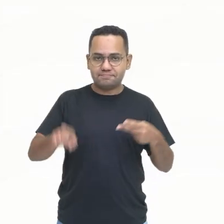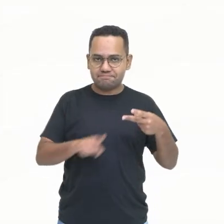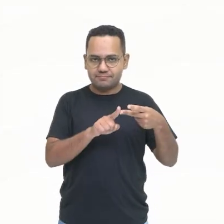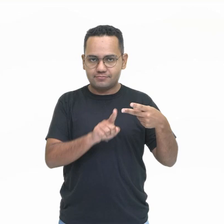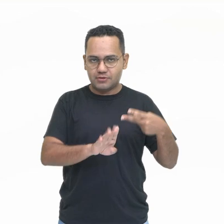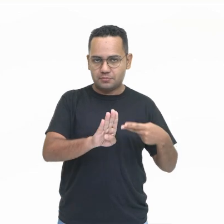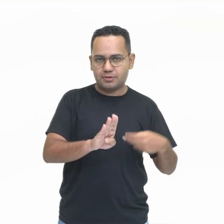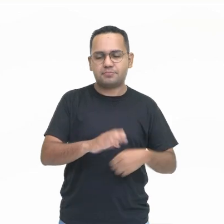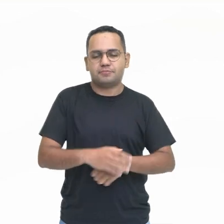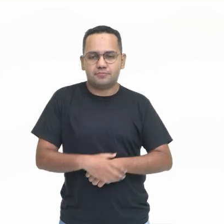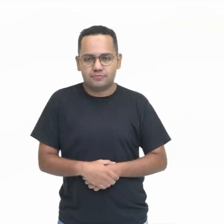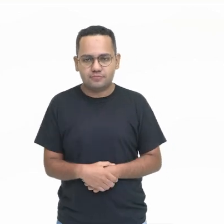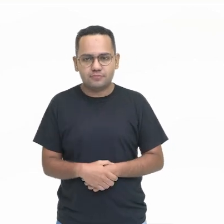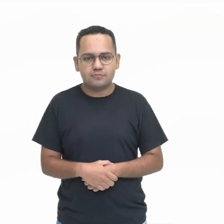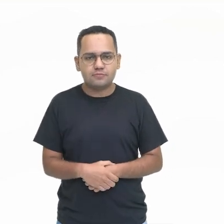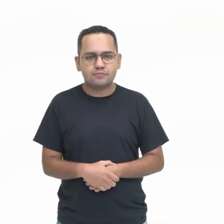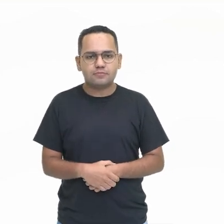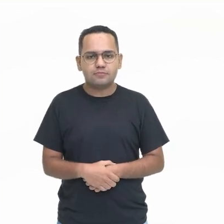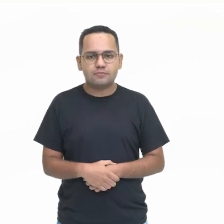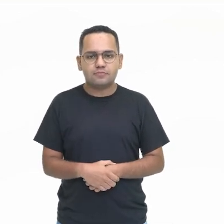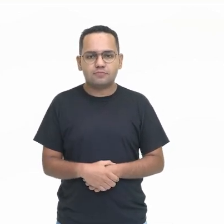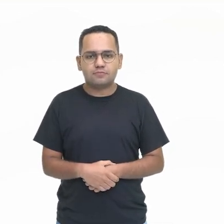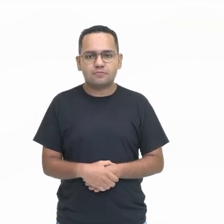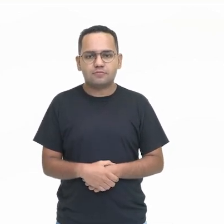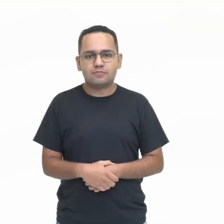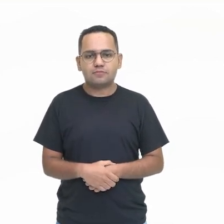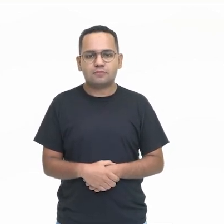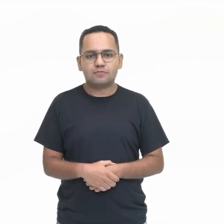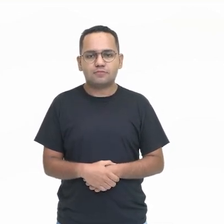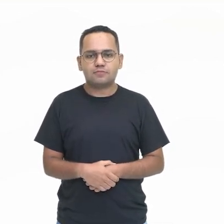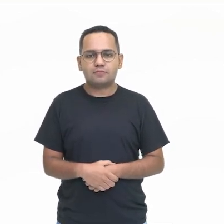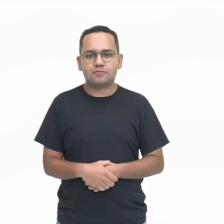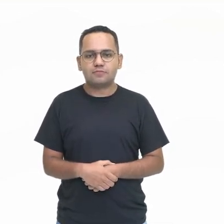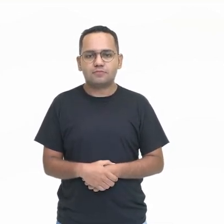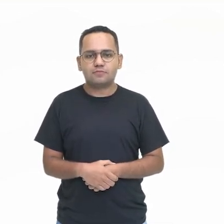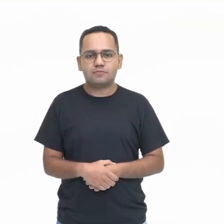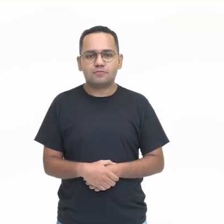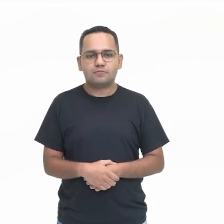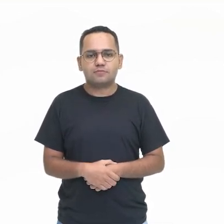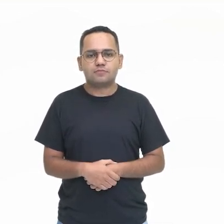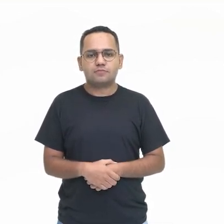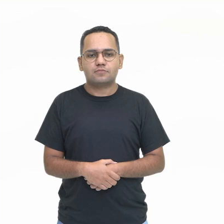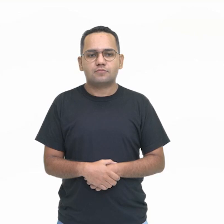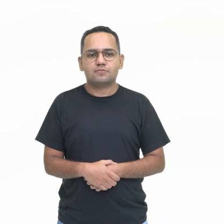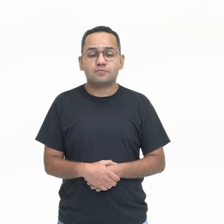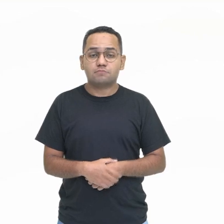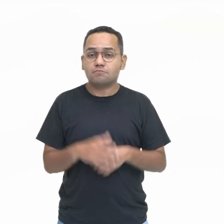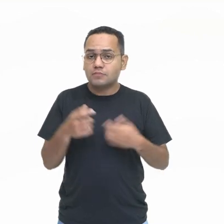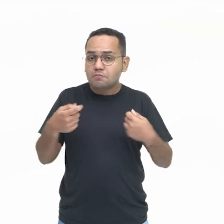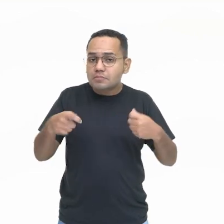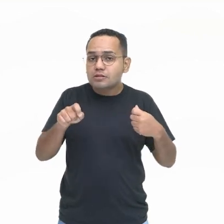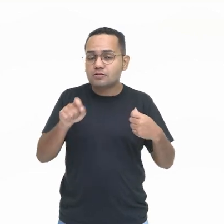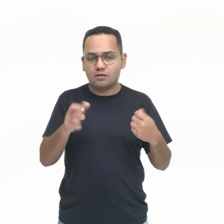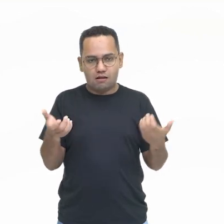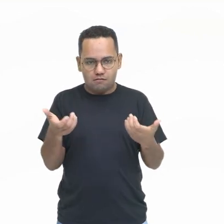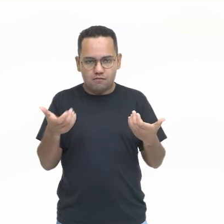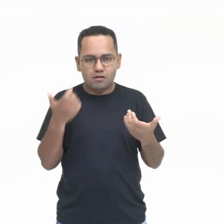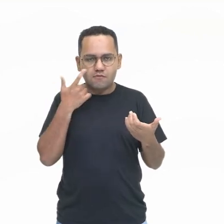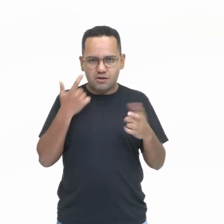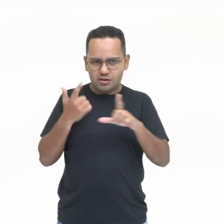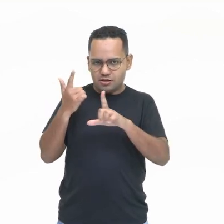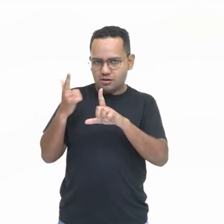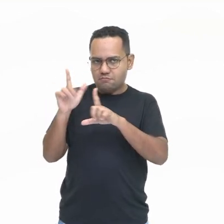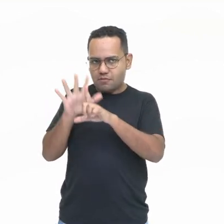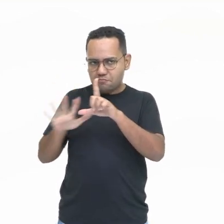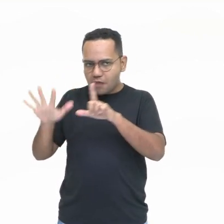Calcule a distância vertical do ponto de lançamento até o ponto onde a bola atinge a altura máxima. Pessoal, agora ele quer que a